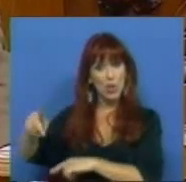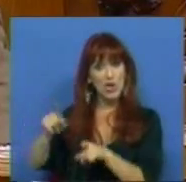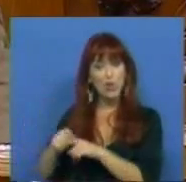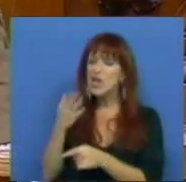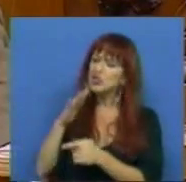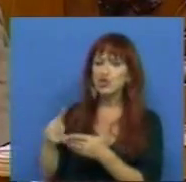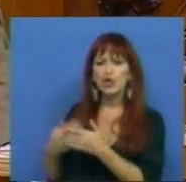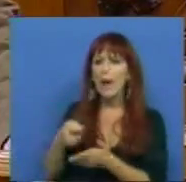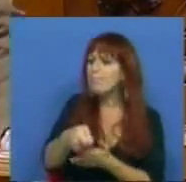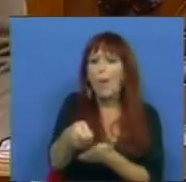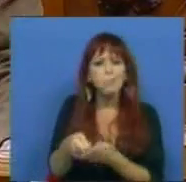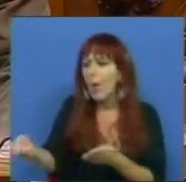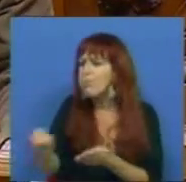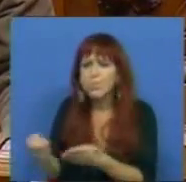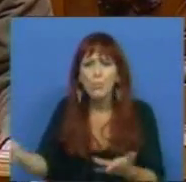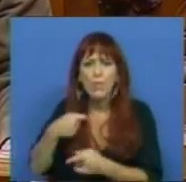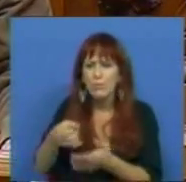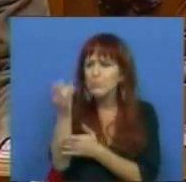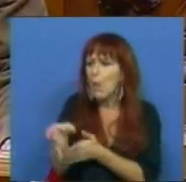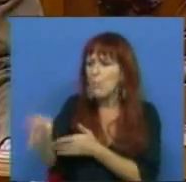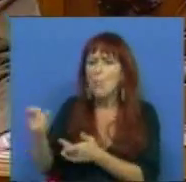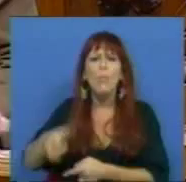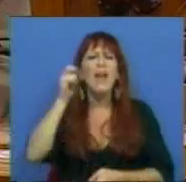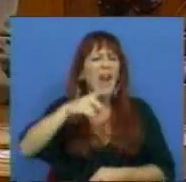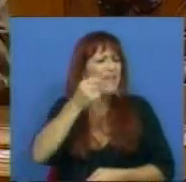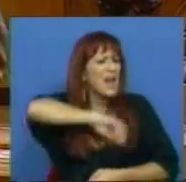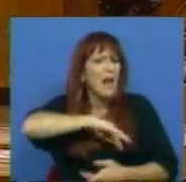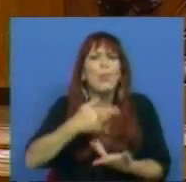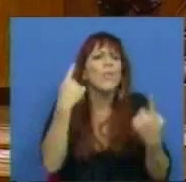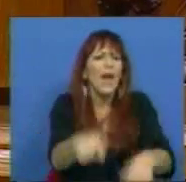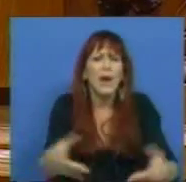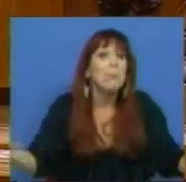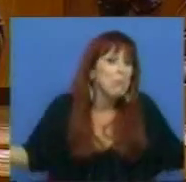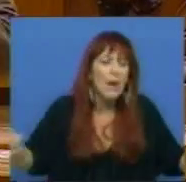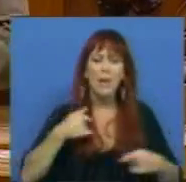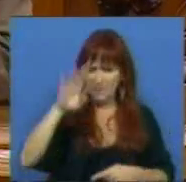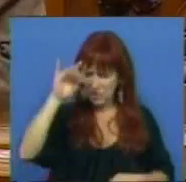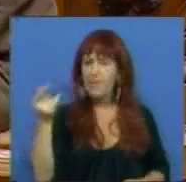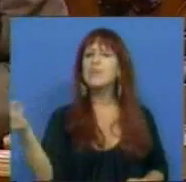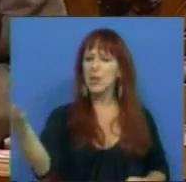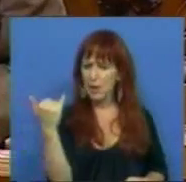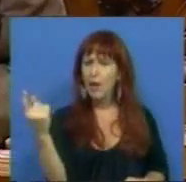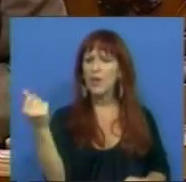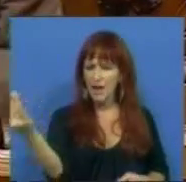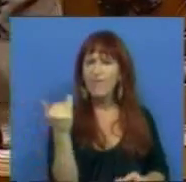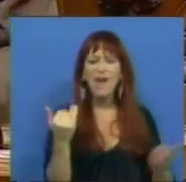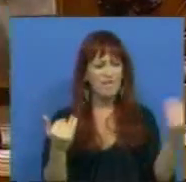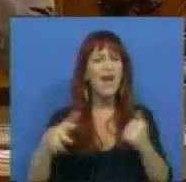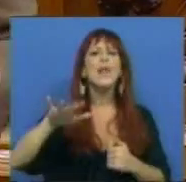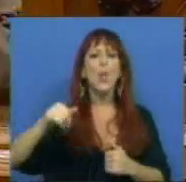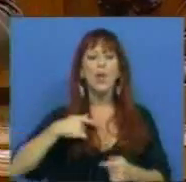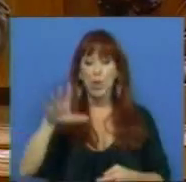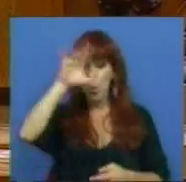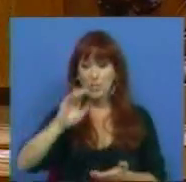em créditos mal parados. Mas não sabemos quem ficou com o dinheiro. Mas, no entanto, sabemos de onde virá o dinheiro. O